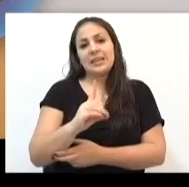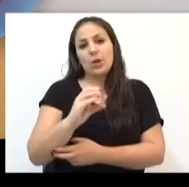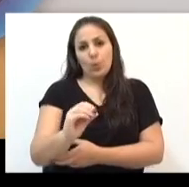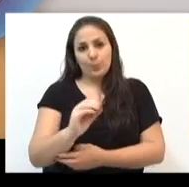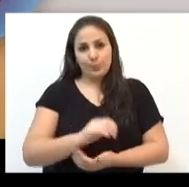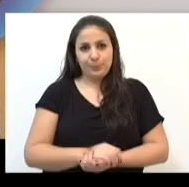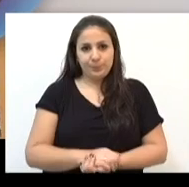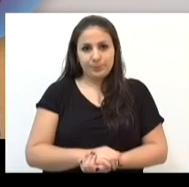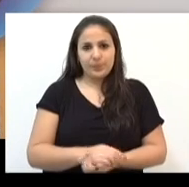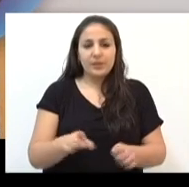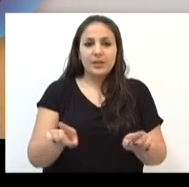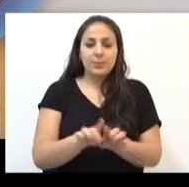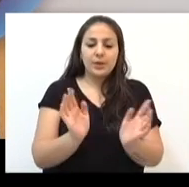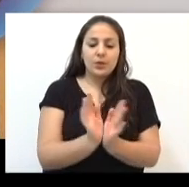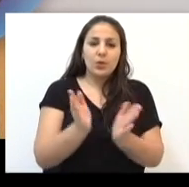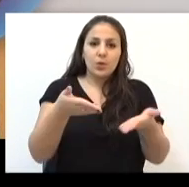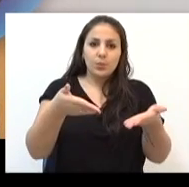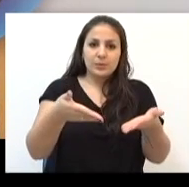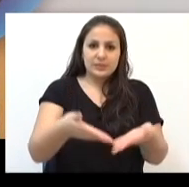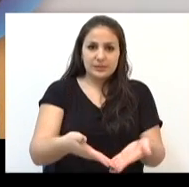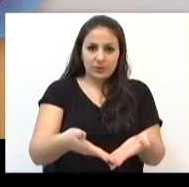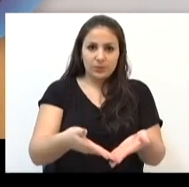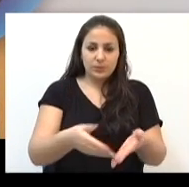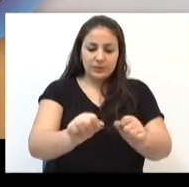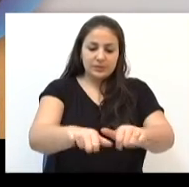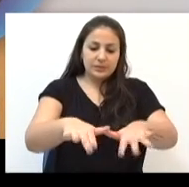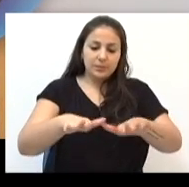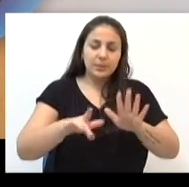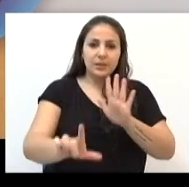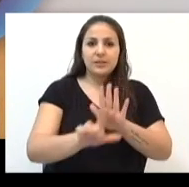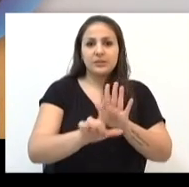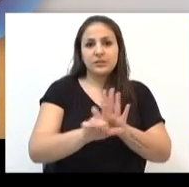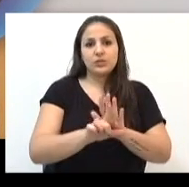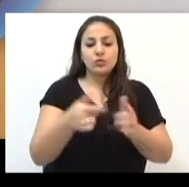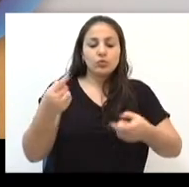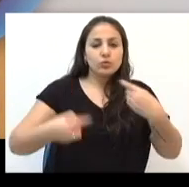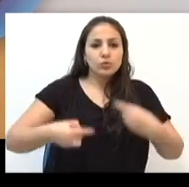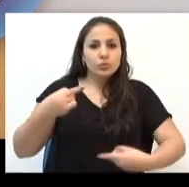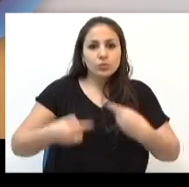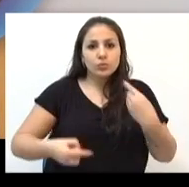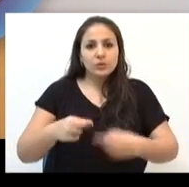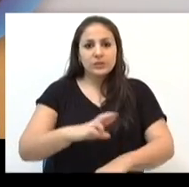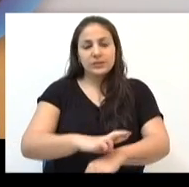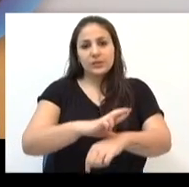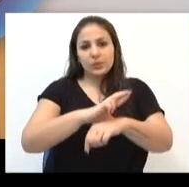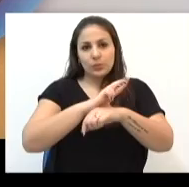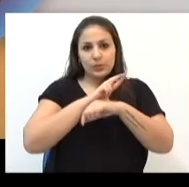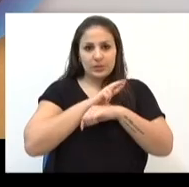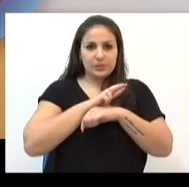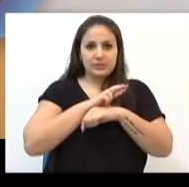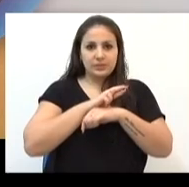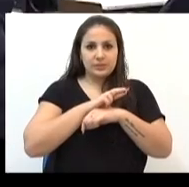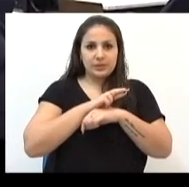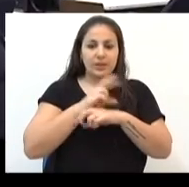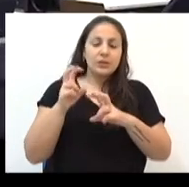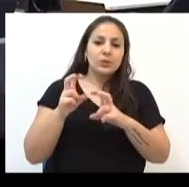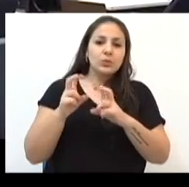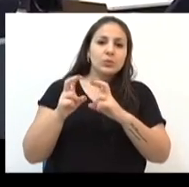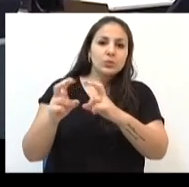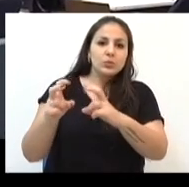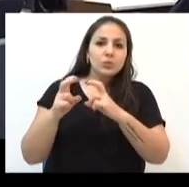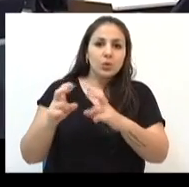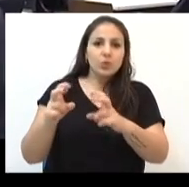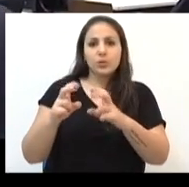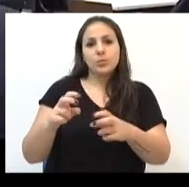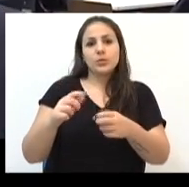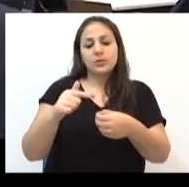LDO. Subcomissão da Assembleia Legislativa discute segurança no transporte intermunicipal. A reunião foi boa,